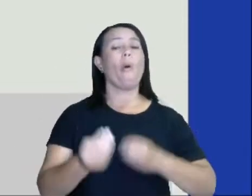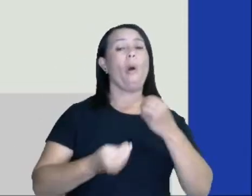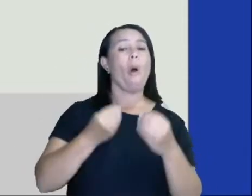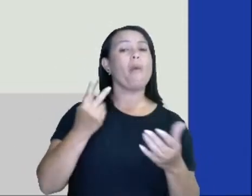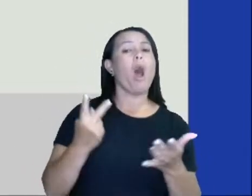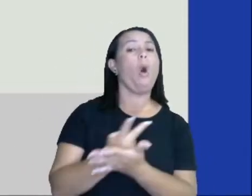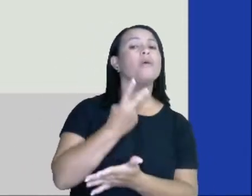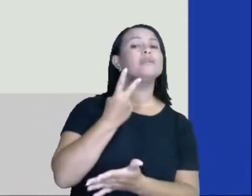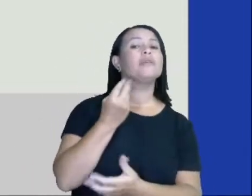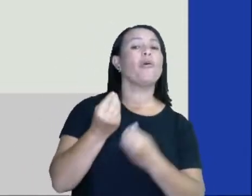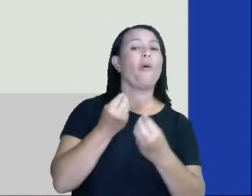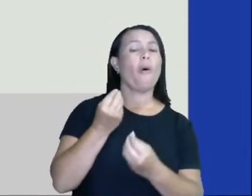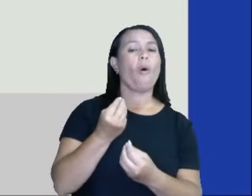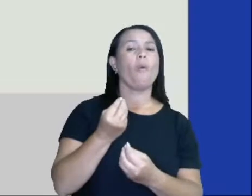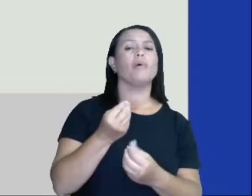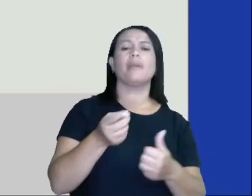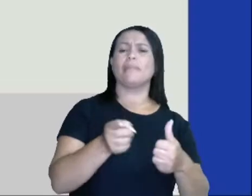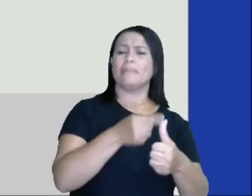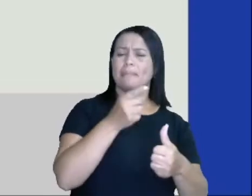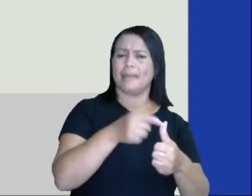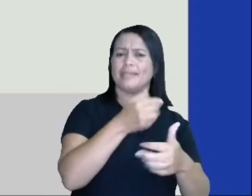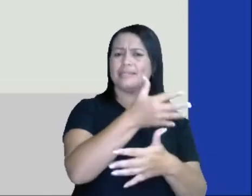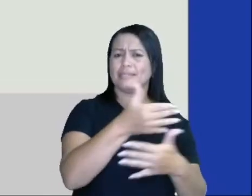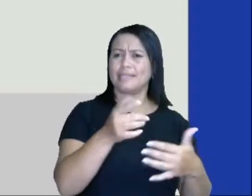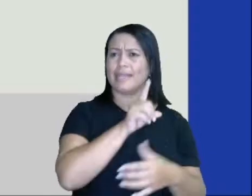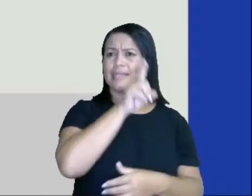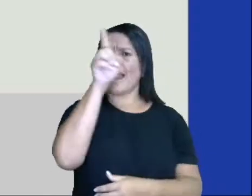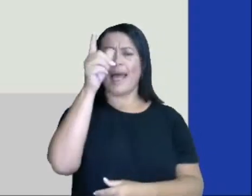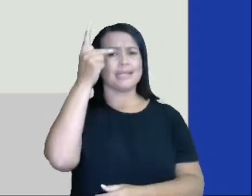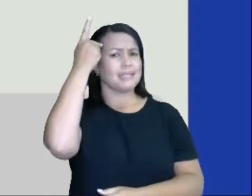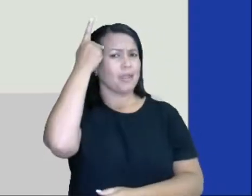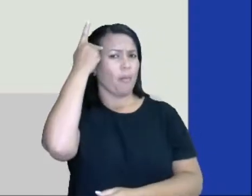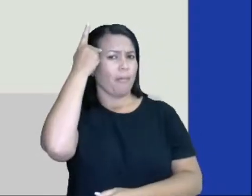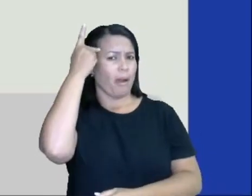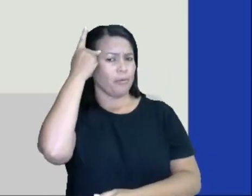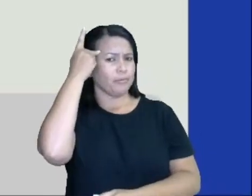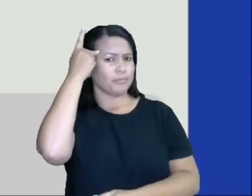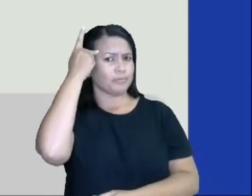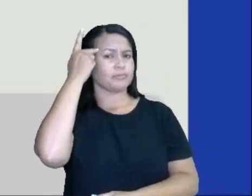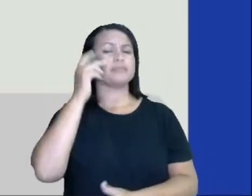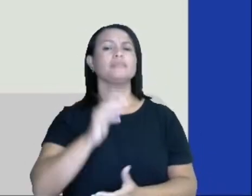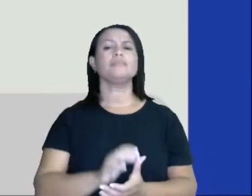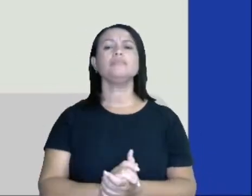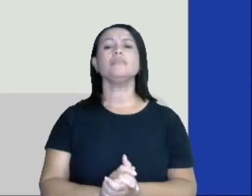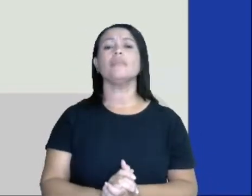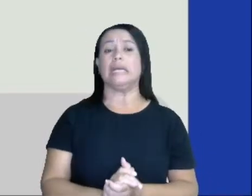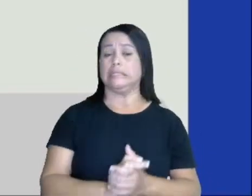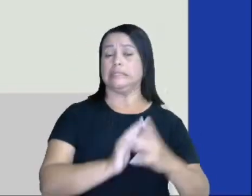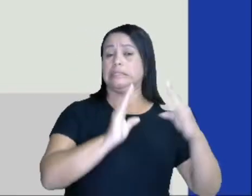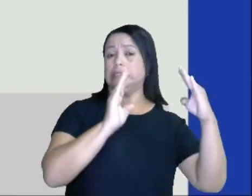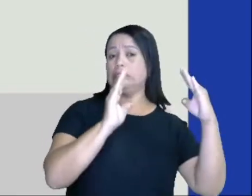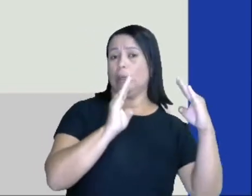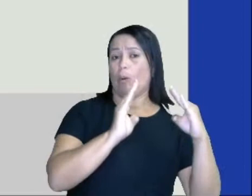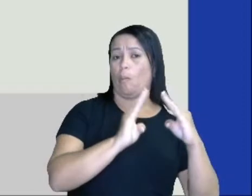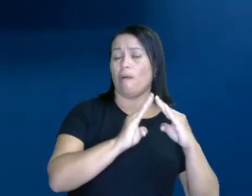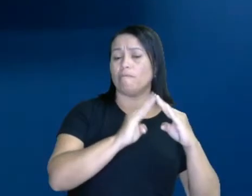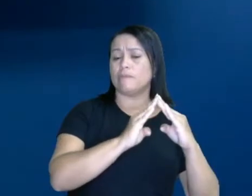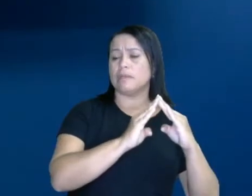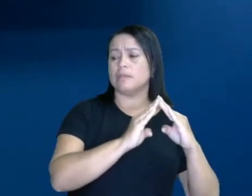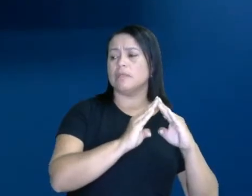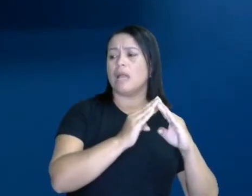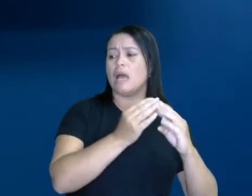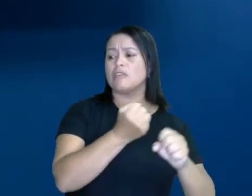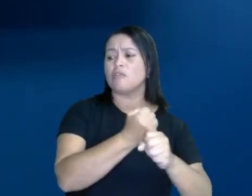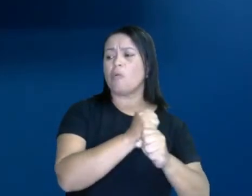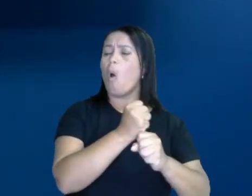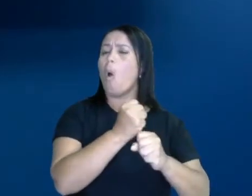cidade, né, do Brasil, a de São Vicente, lá em São Paulo, que foi resultado de uma vila que foi crescendo, tá? Essa